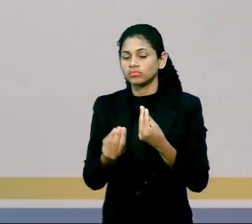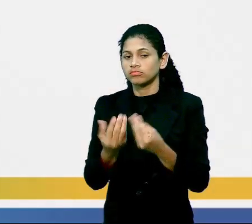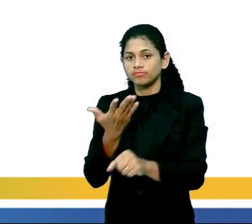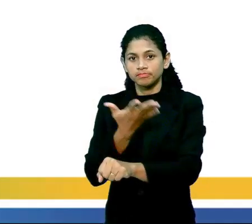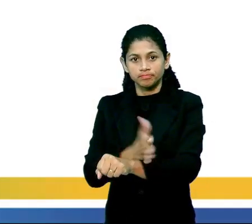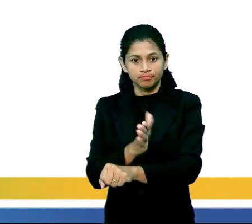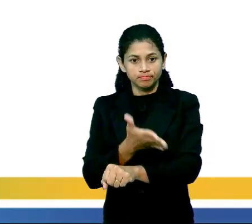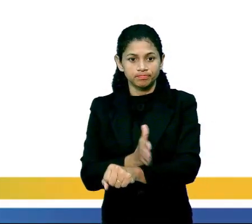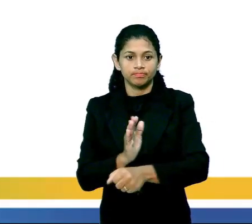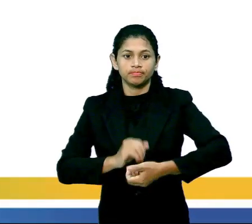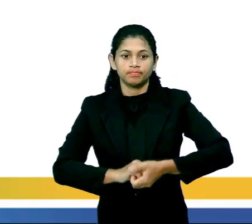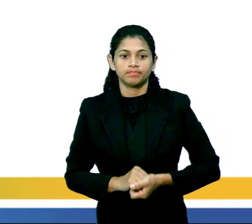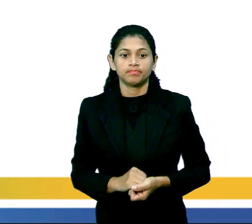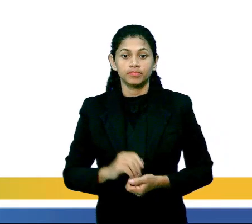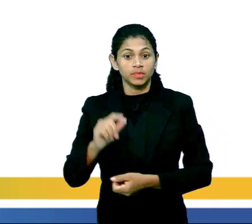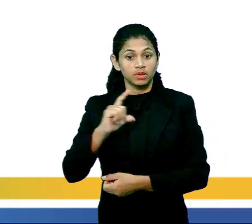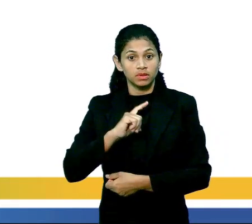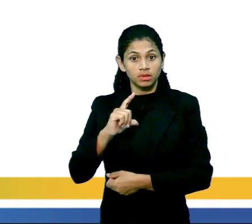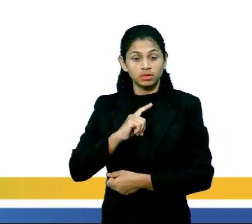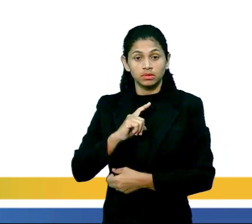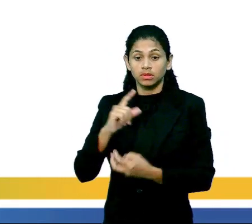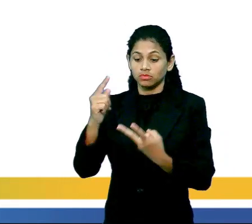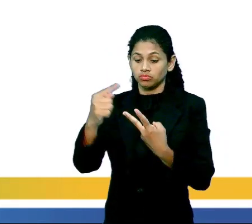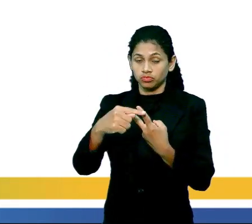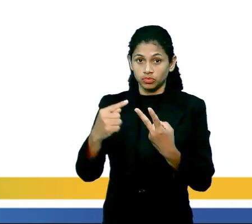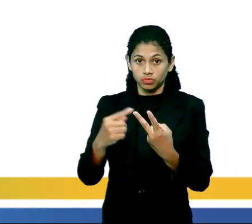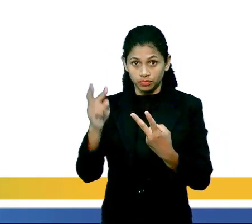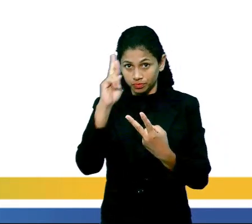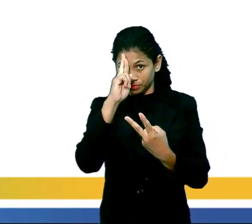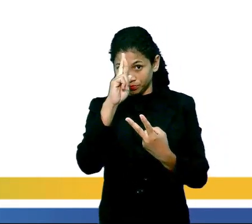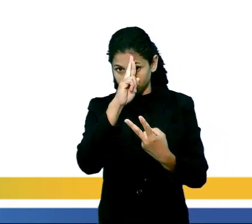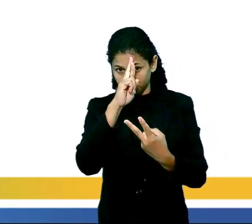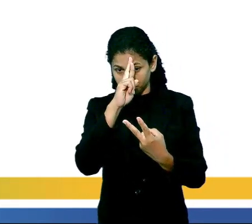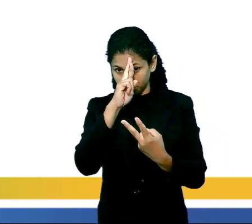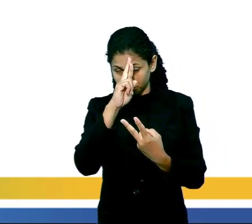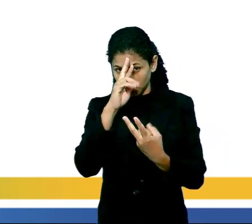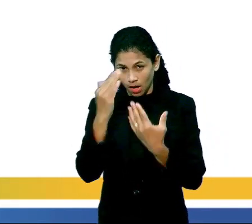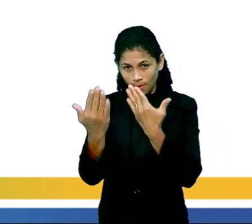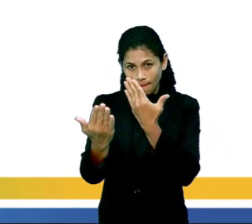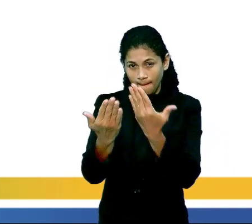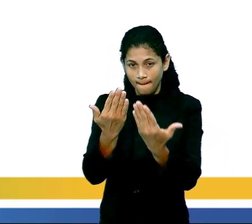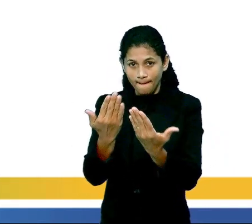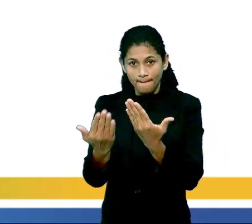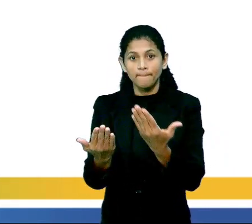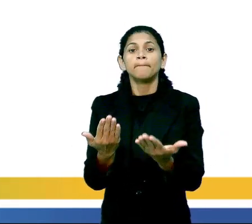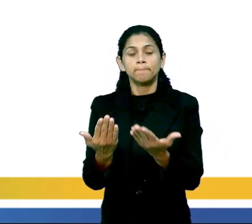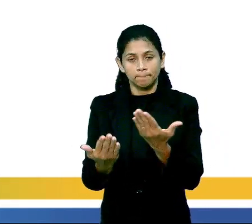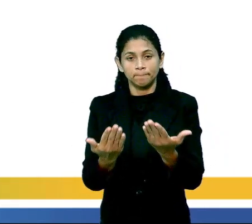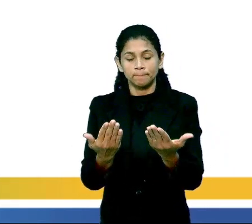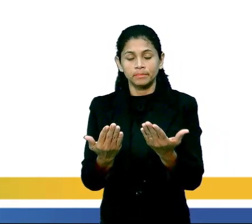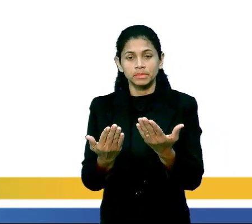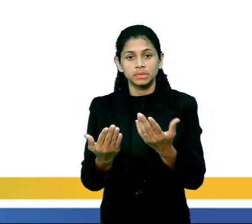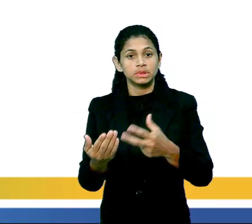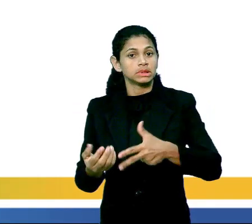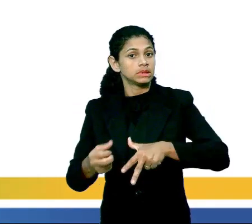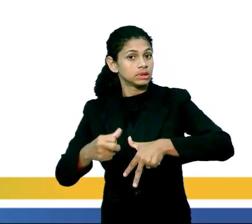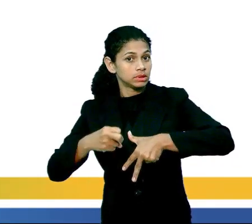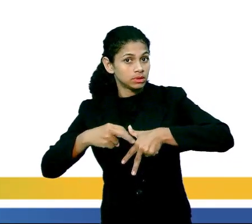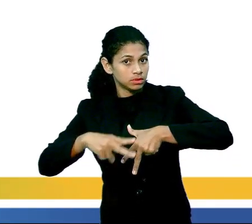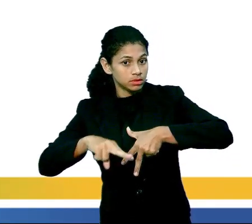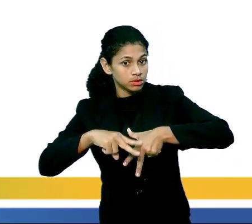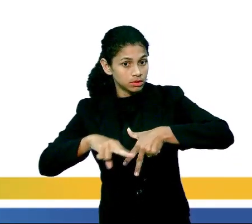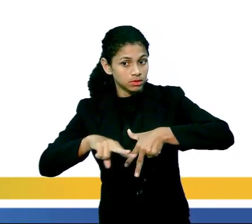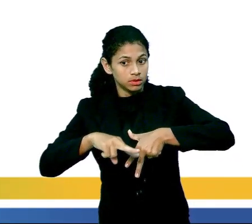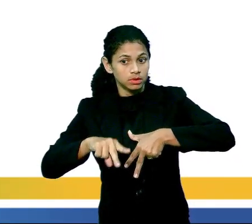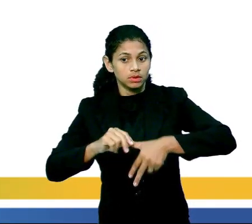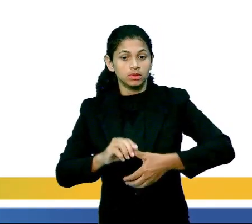essa modalidade. Então, aqui temos duas histórias. Temos essa comparação da questão de gênero e logo abaixo nós temos na capoeira